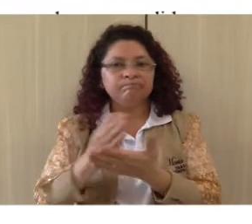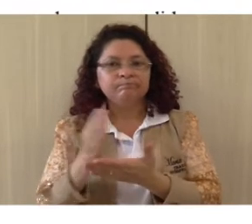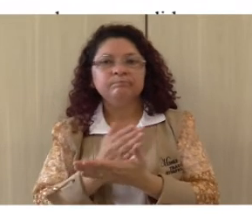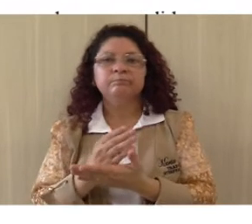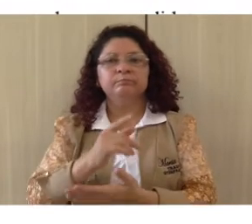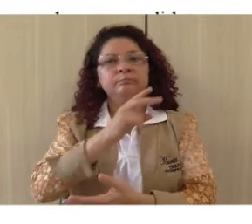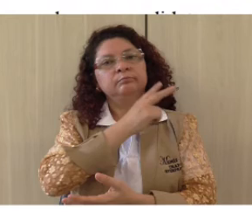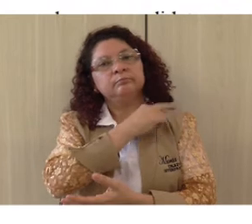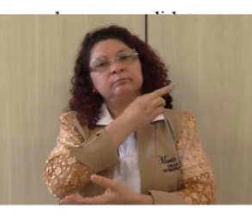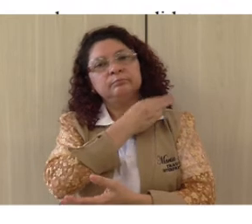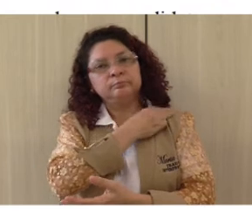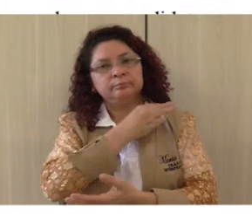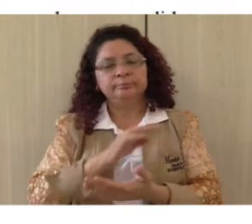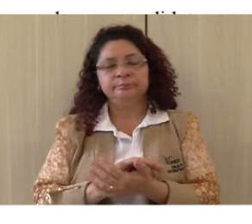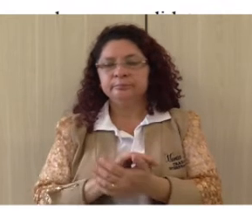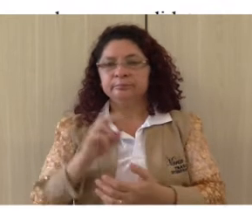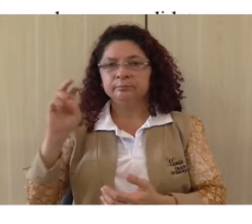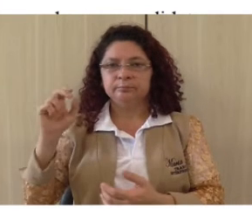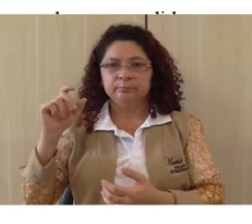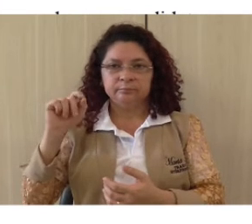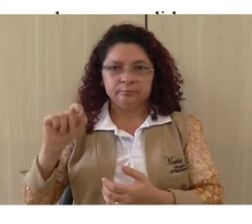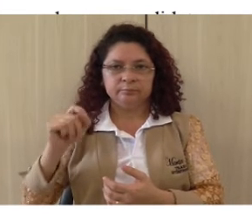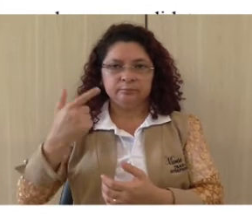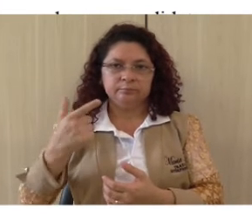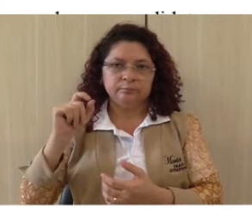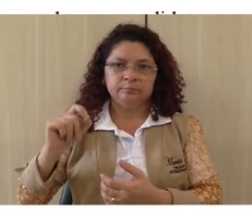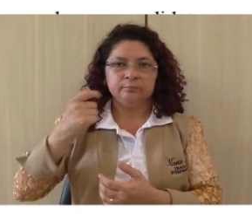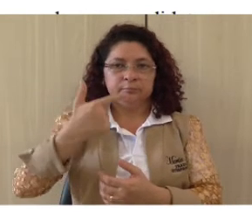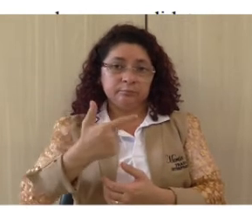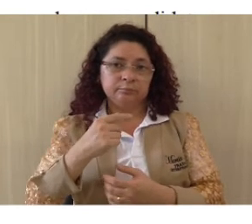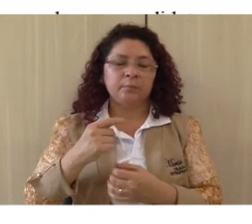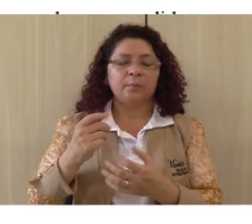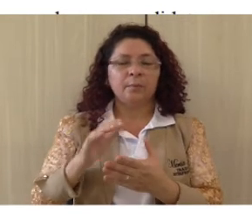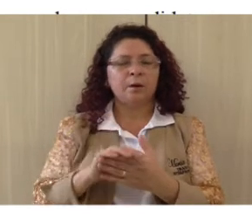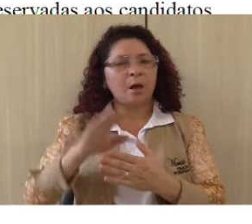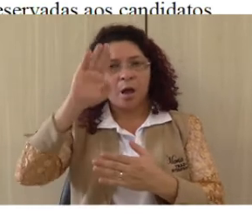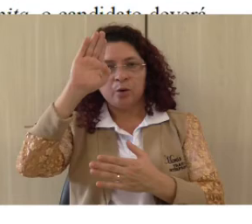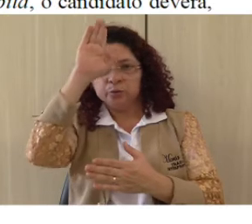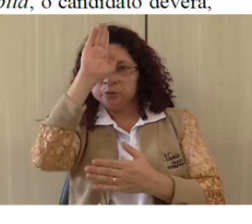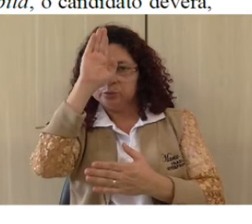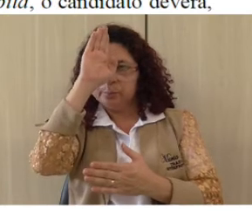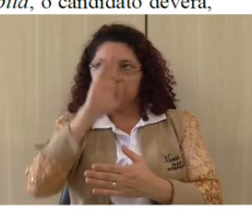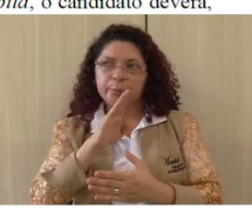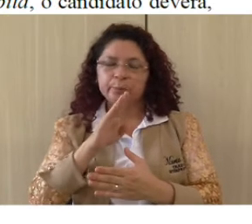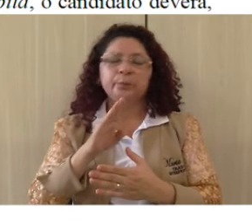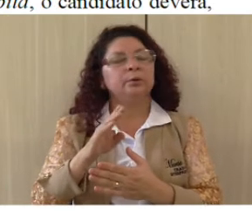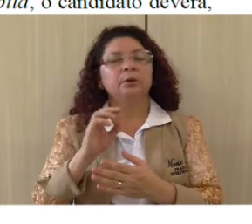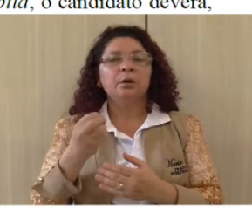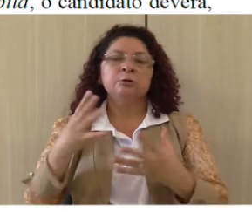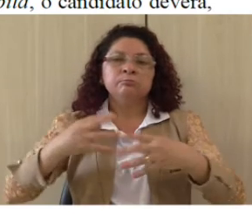médio. Item 5.2.2. Considera-se escola pública a instituição de ensino criada